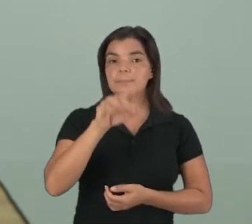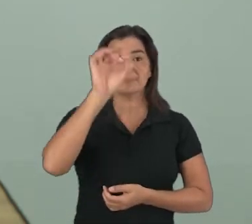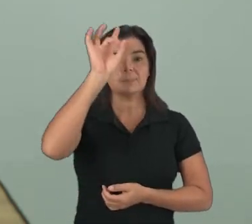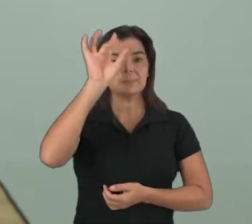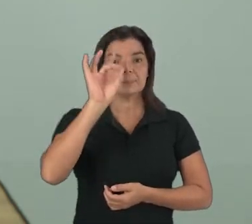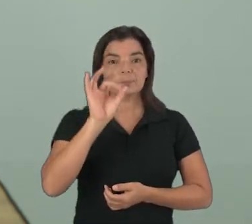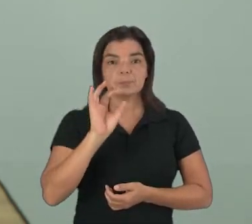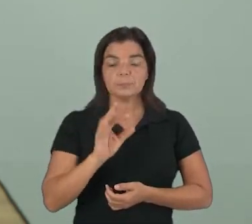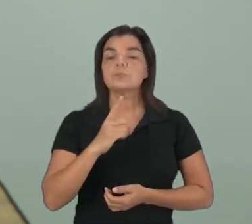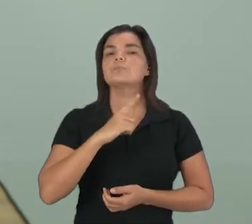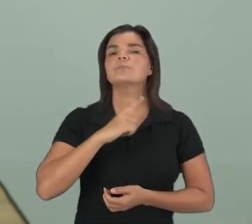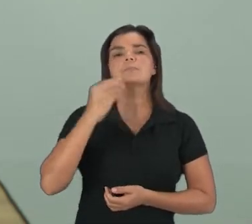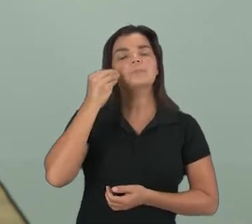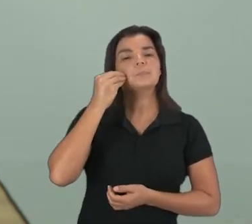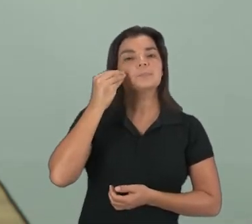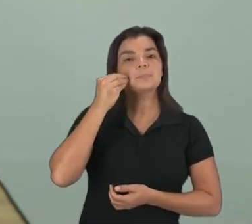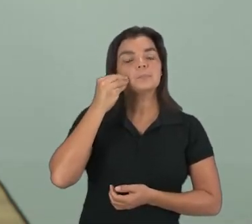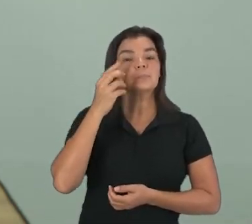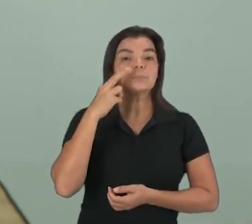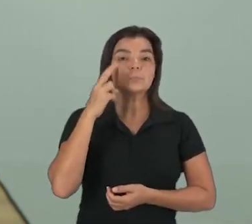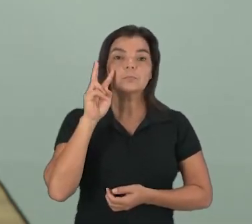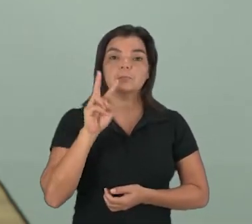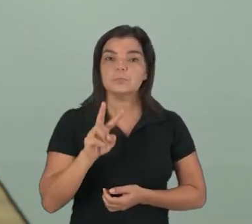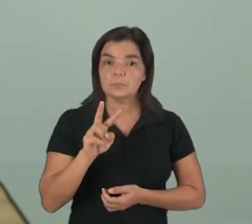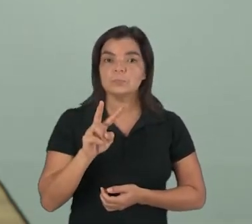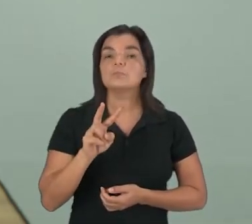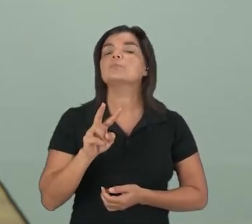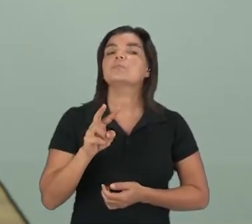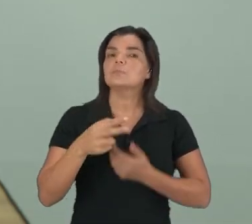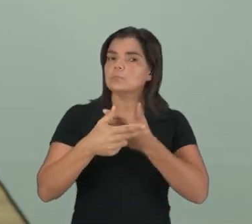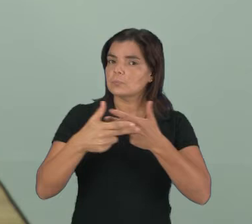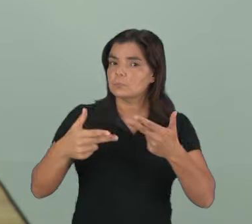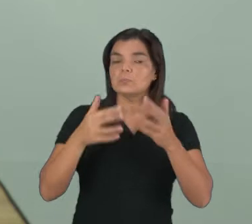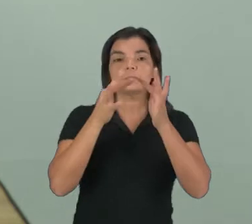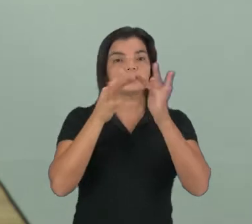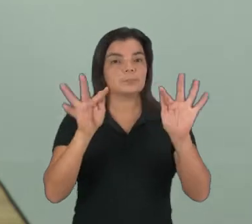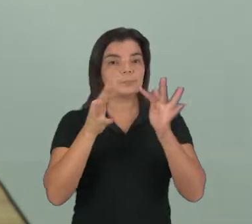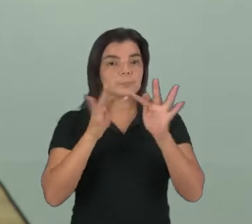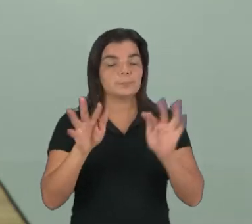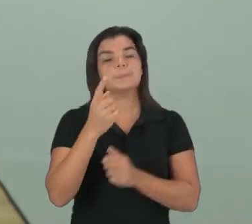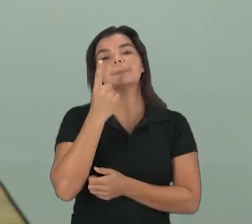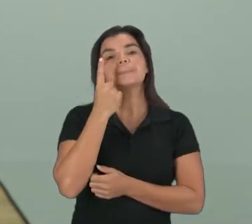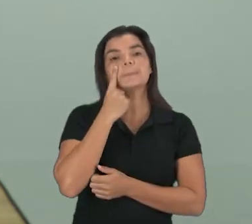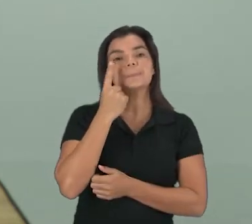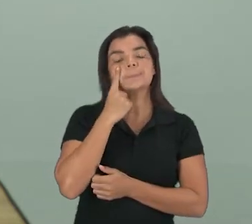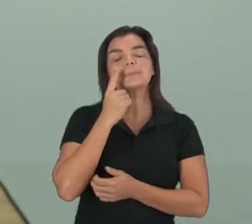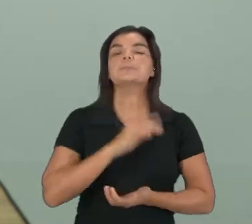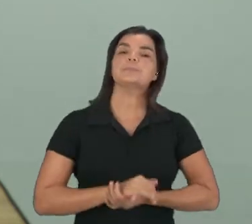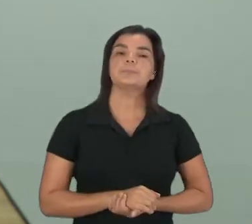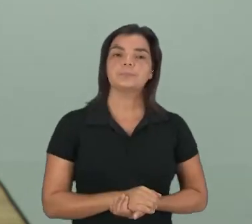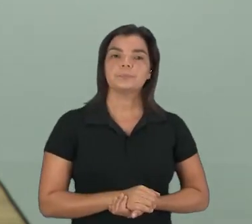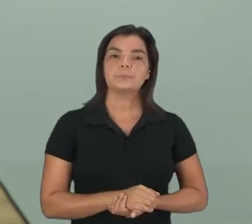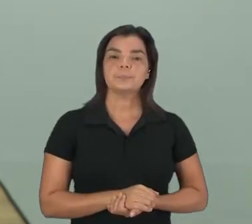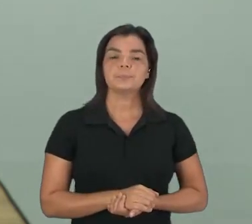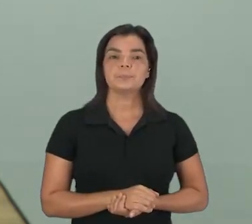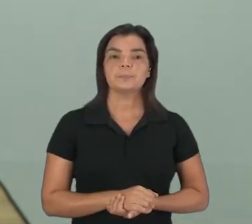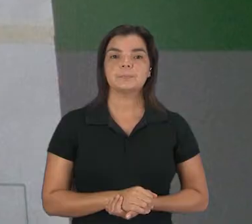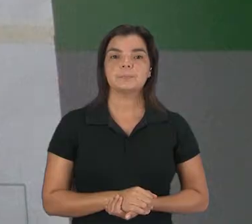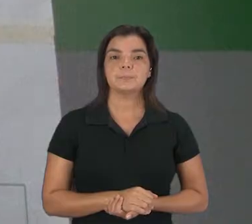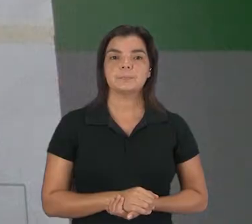cada uma e tente aí de casa observar algo nessas frases. Então, observem aí comigo na sua